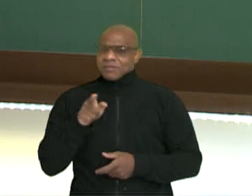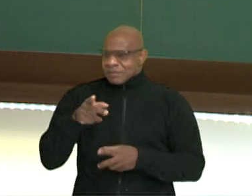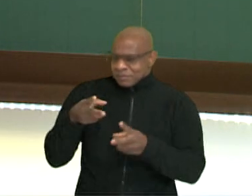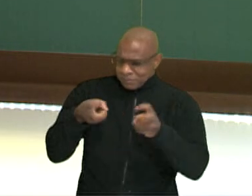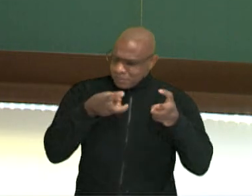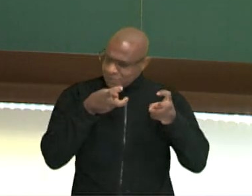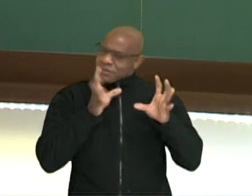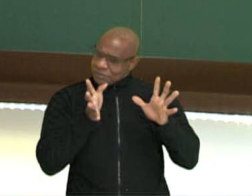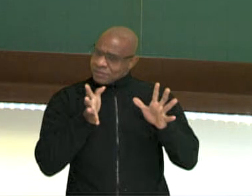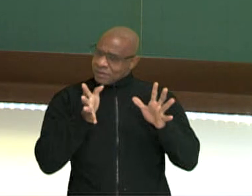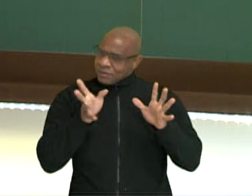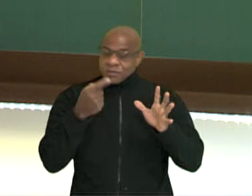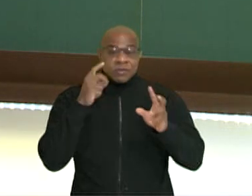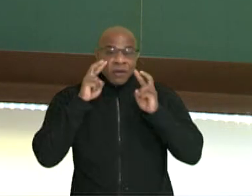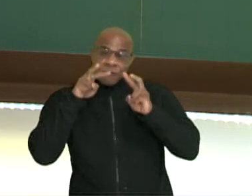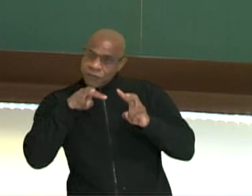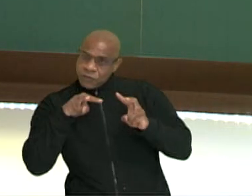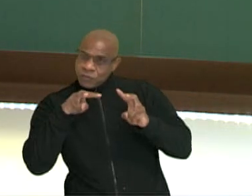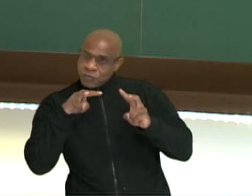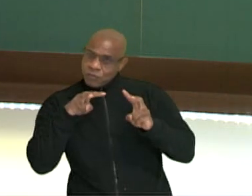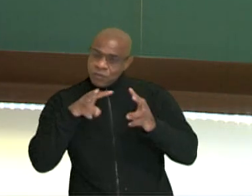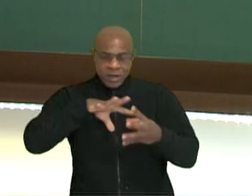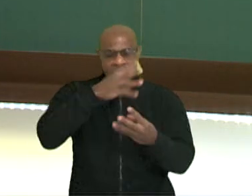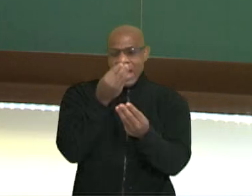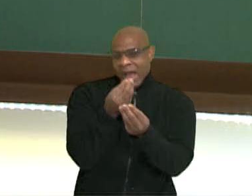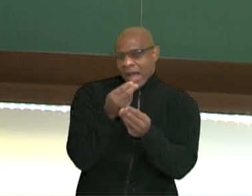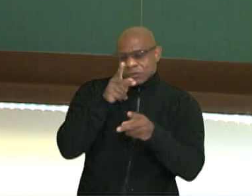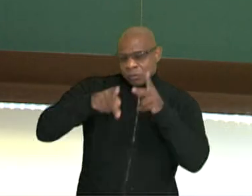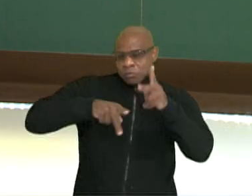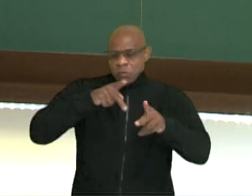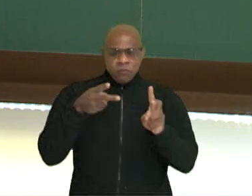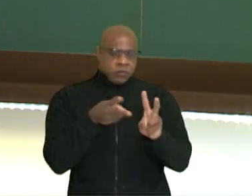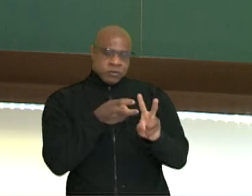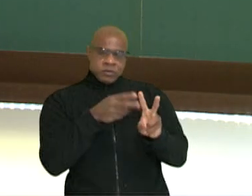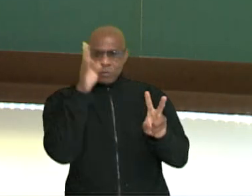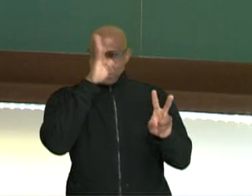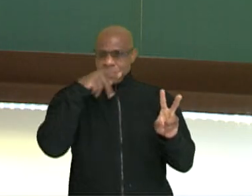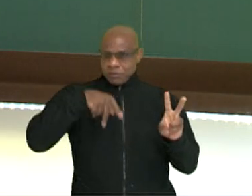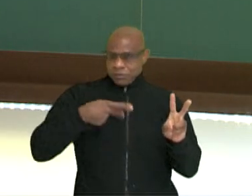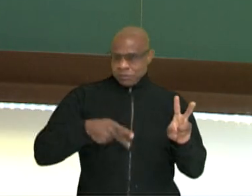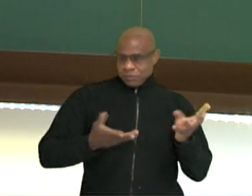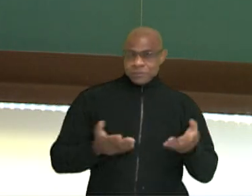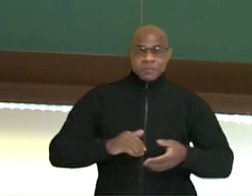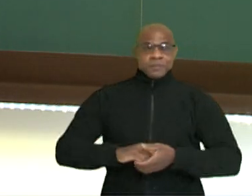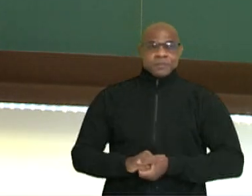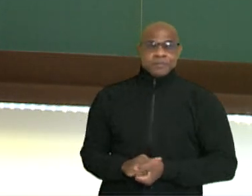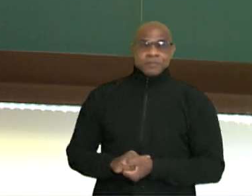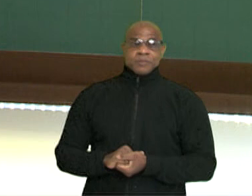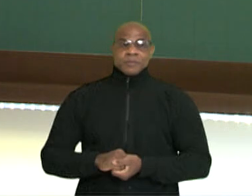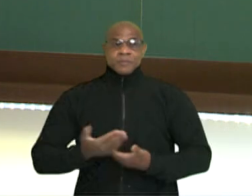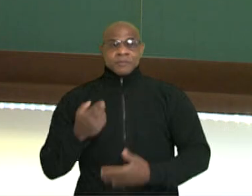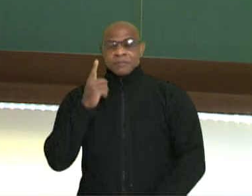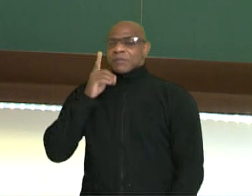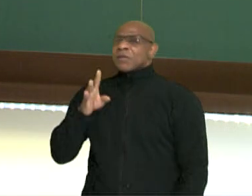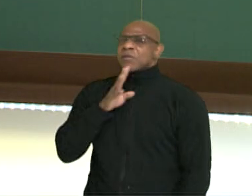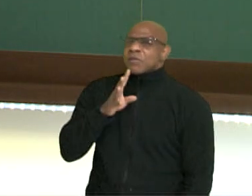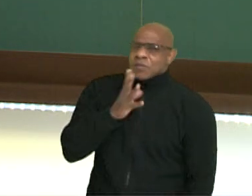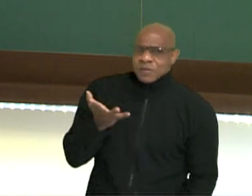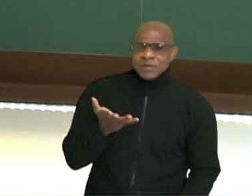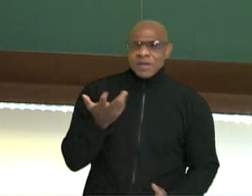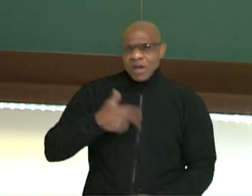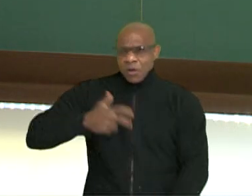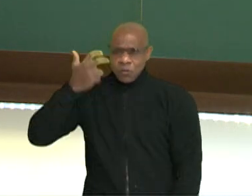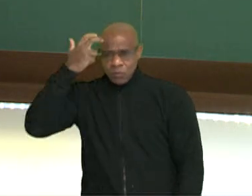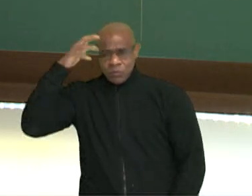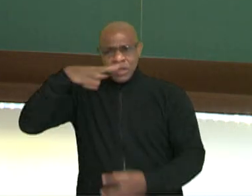povos indígenas brasileiros? Tem muita arte, vamos desvendar um pouquinho ela hoje, tá bom? Então, você conhece a arte e